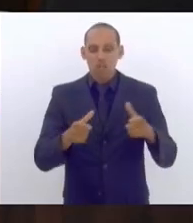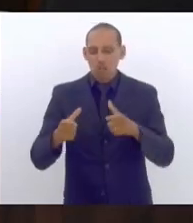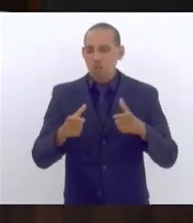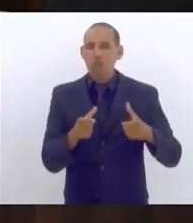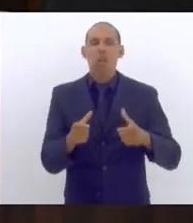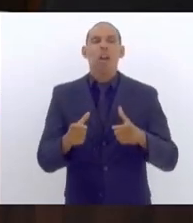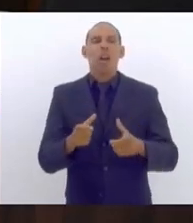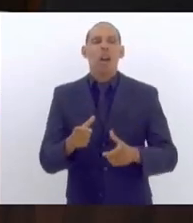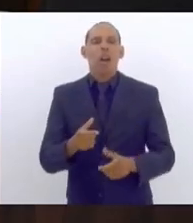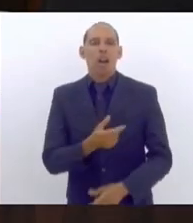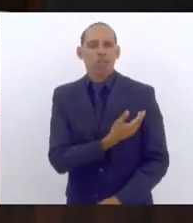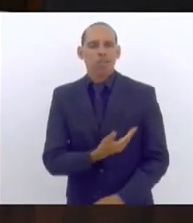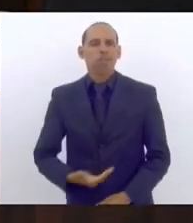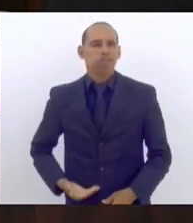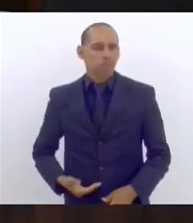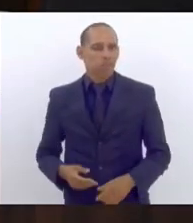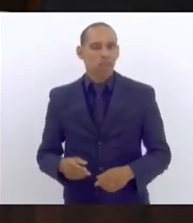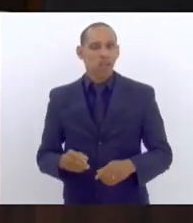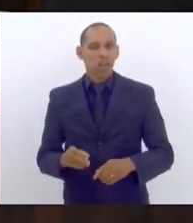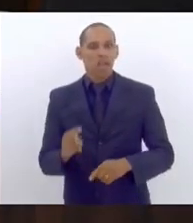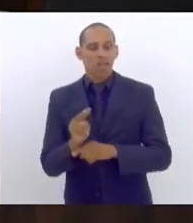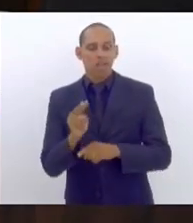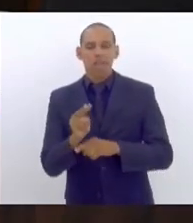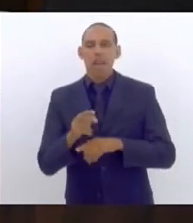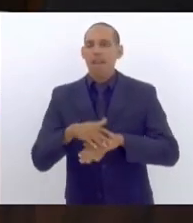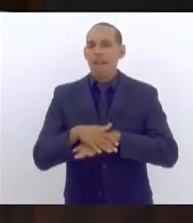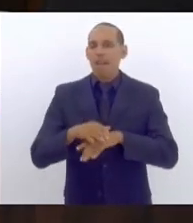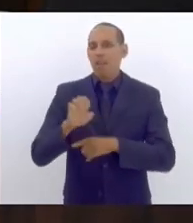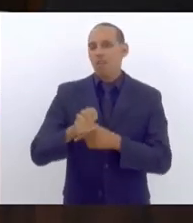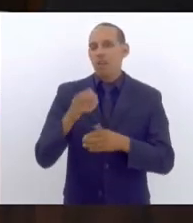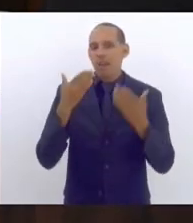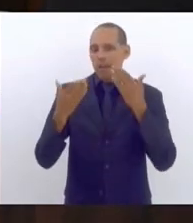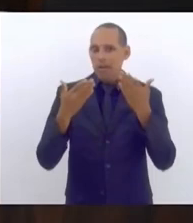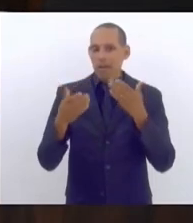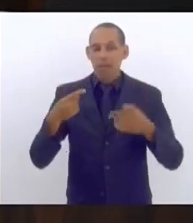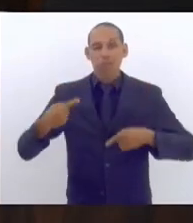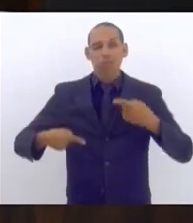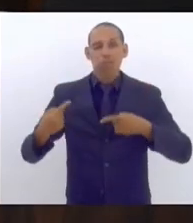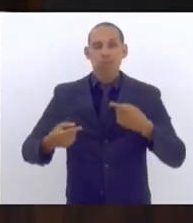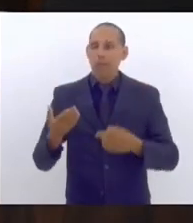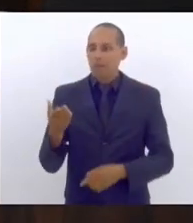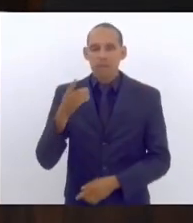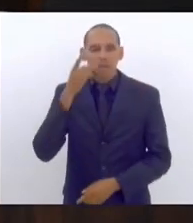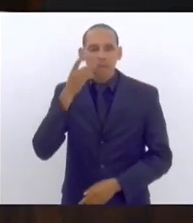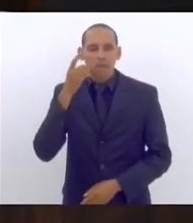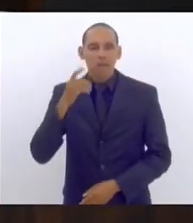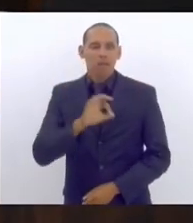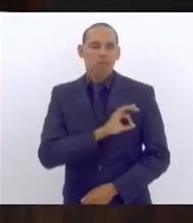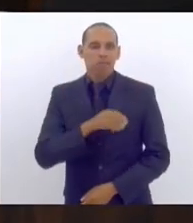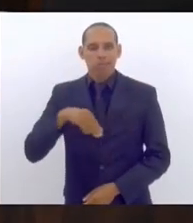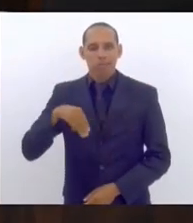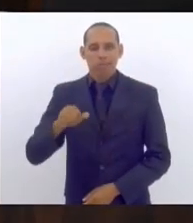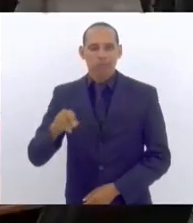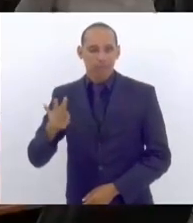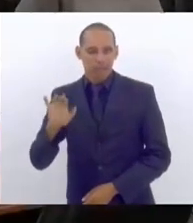mantidos pela rede estadual de atendimento. Em discussão, para discutir, deputada Marta